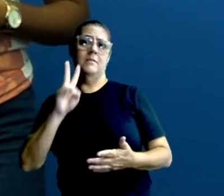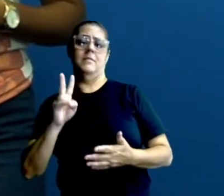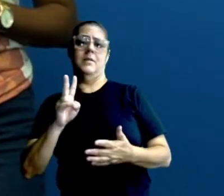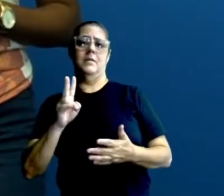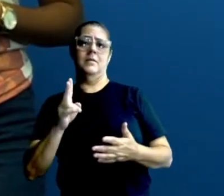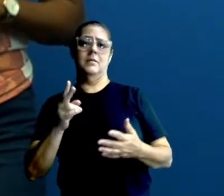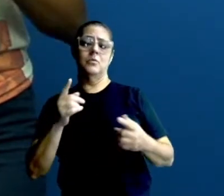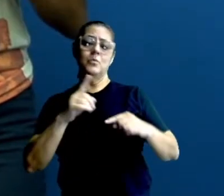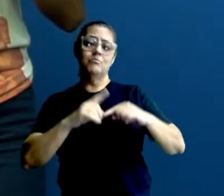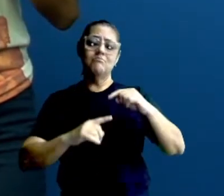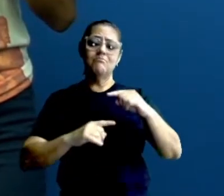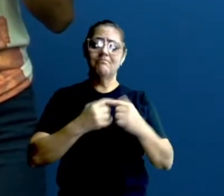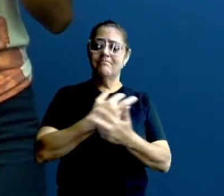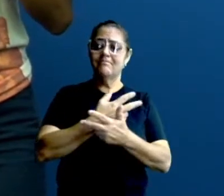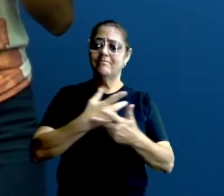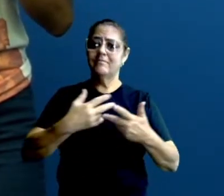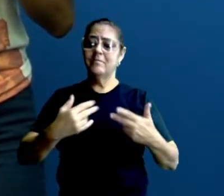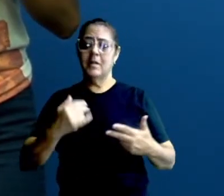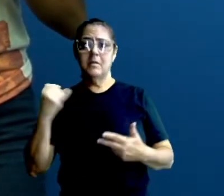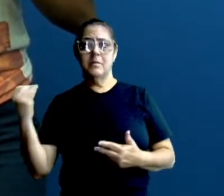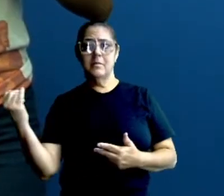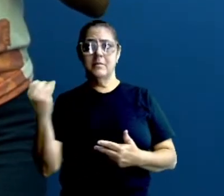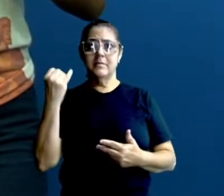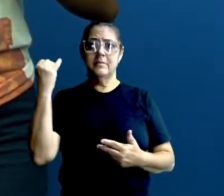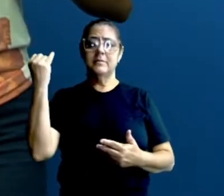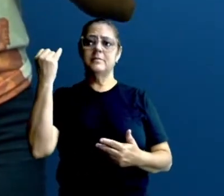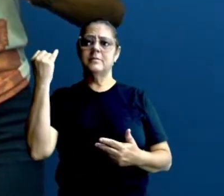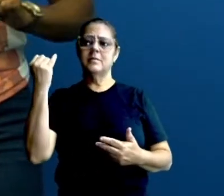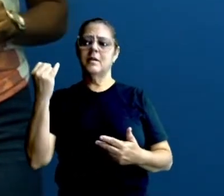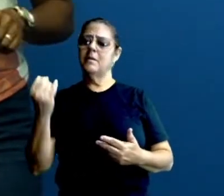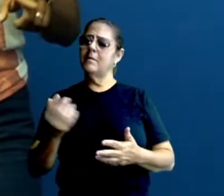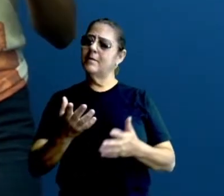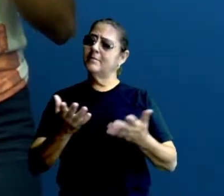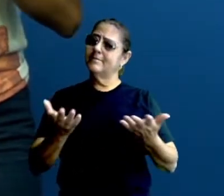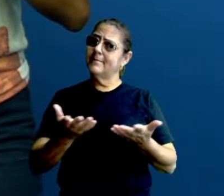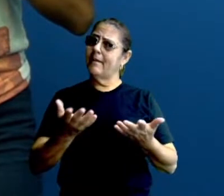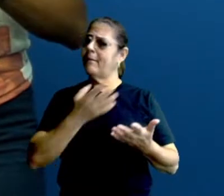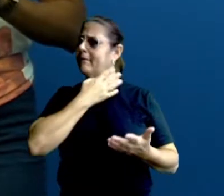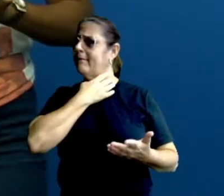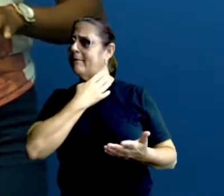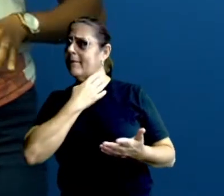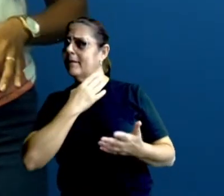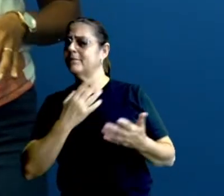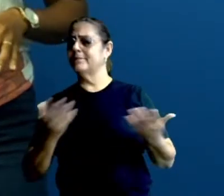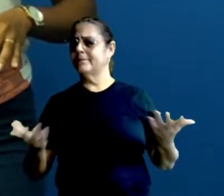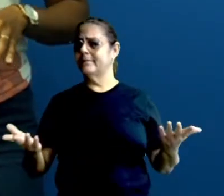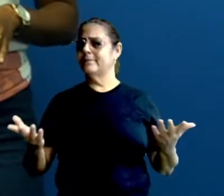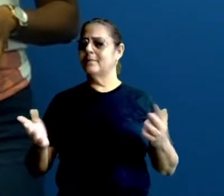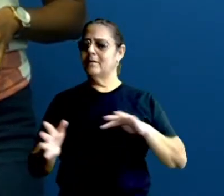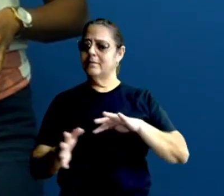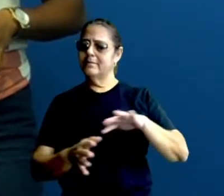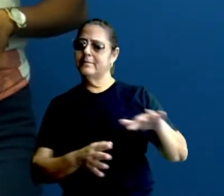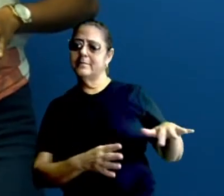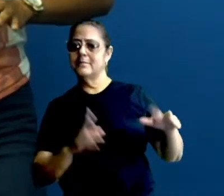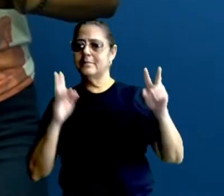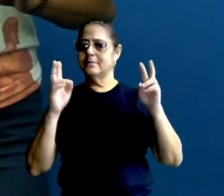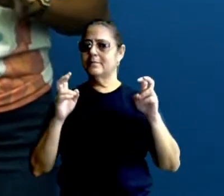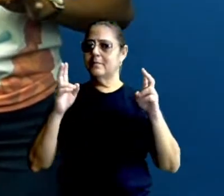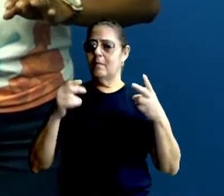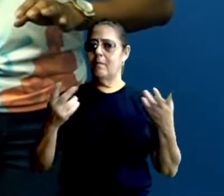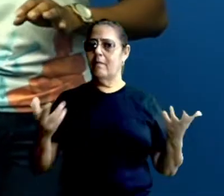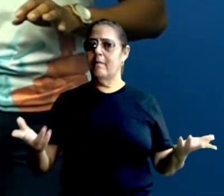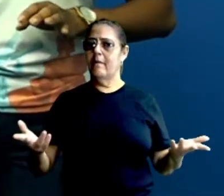tiver acesso ao seu material então importantíssimo vamos deixar de papo e vamos saber qual tema de hoje vamos lá